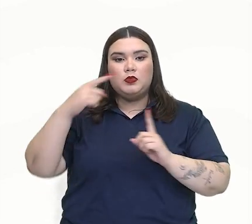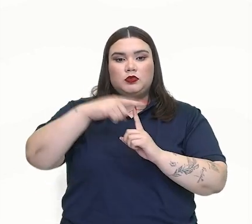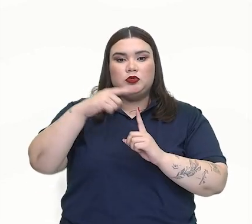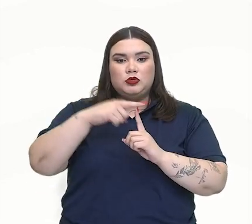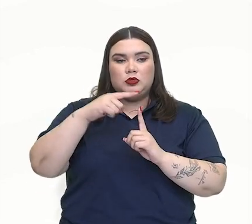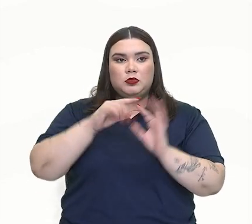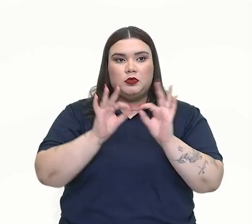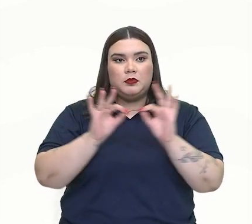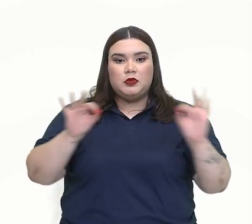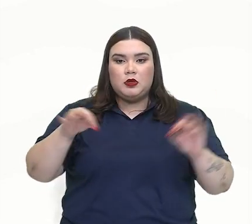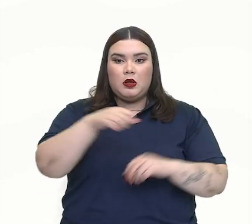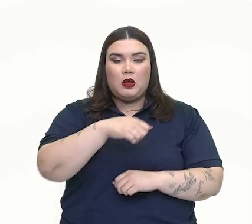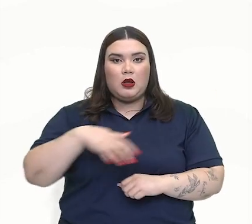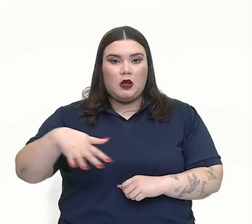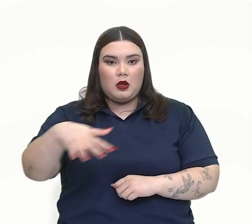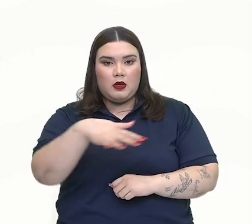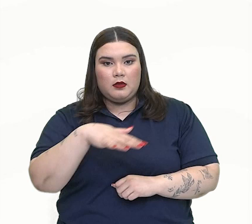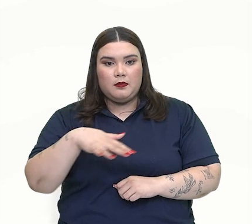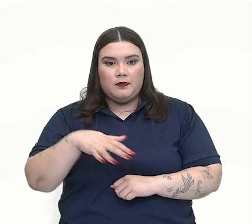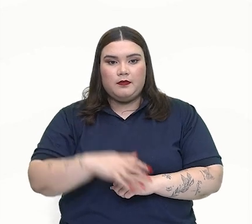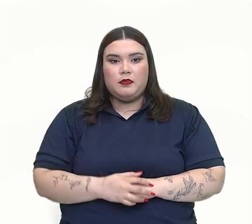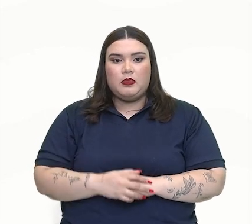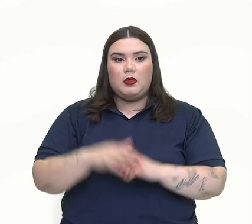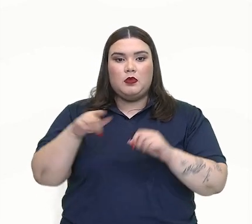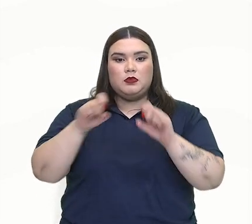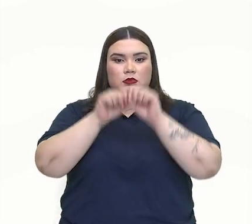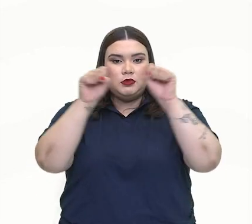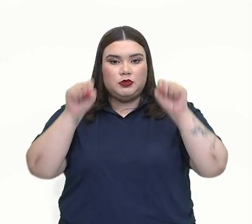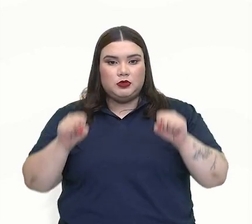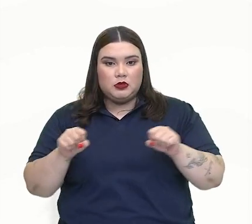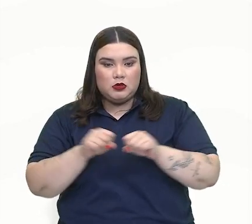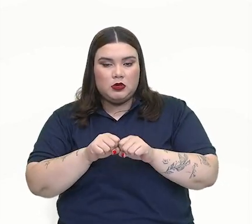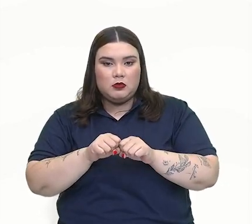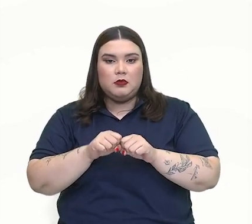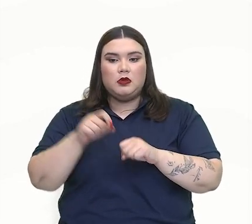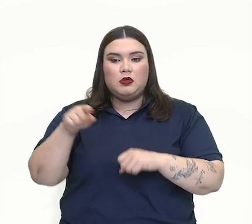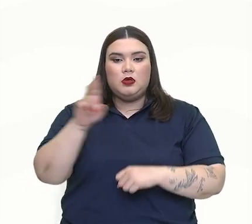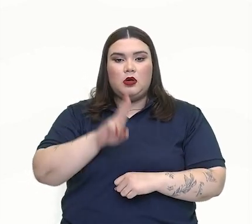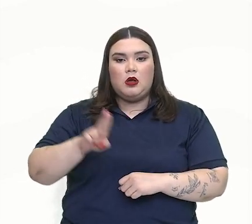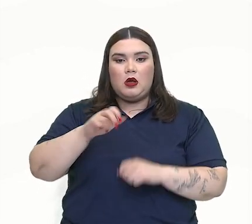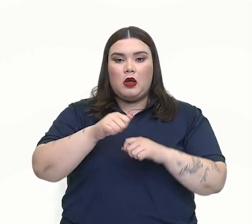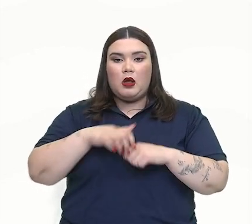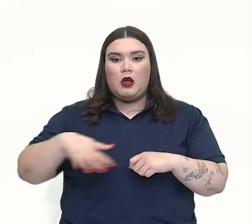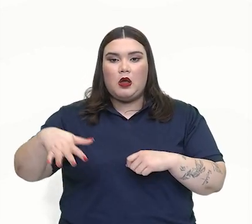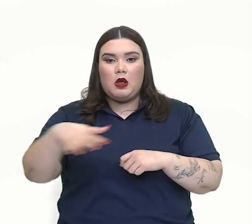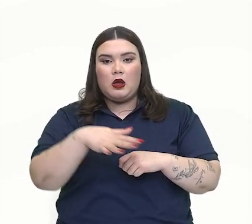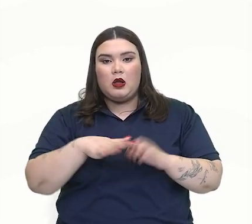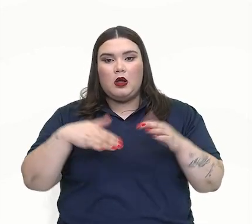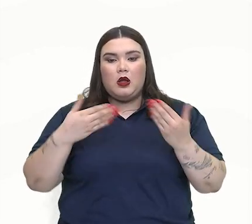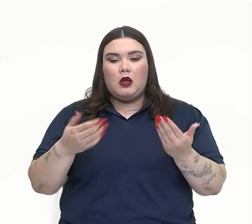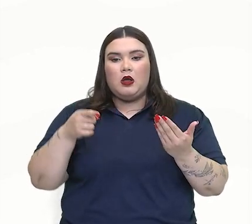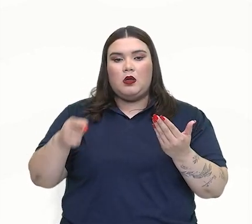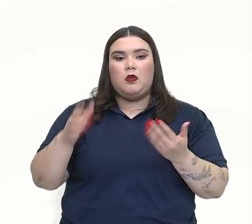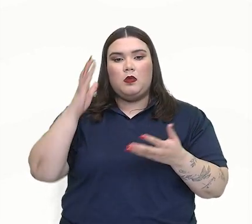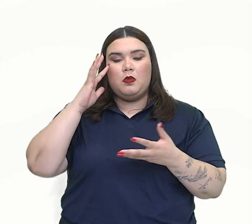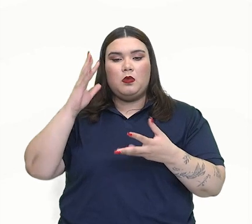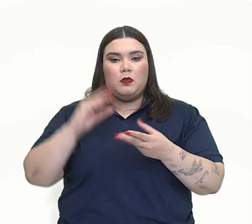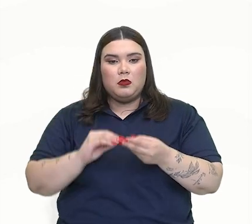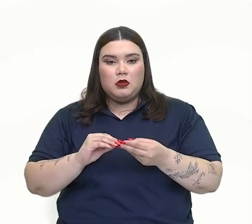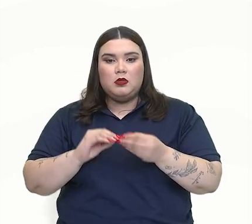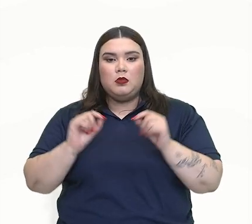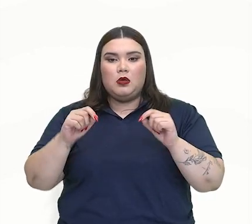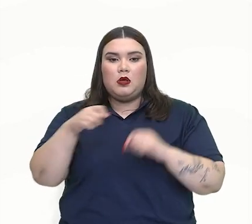superfície plana. A unidade fundamental diária no Sistema Internacional de Unidades é o